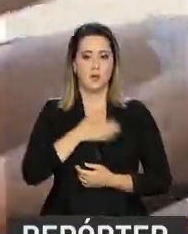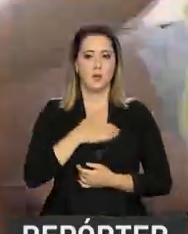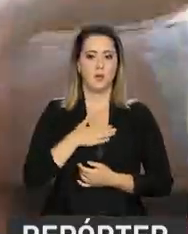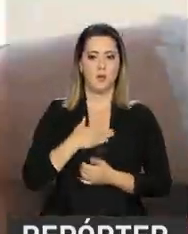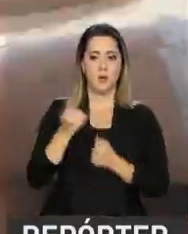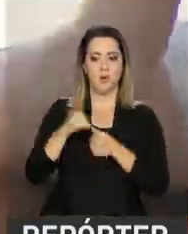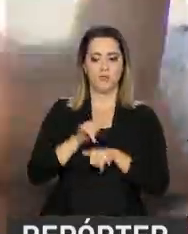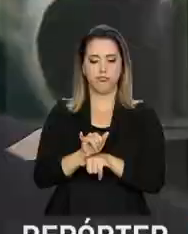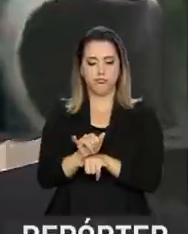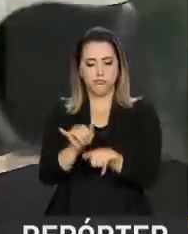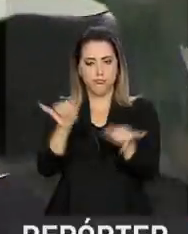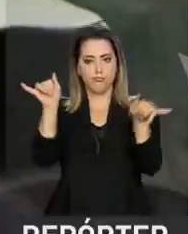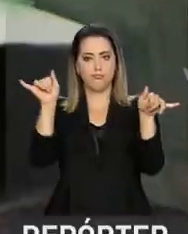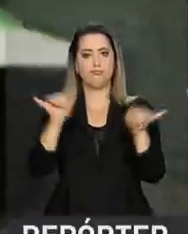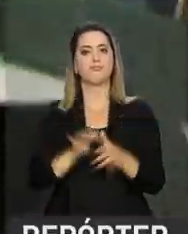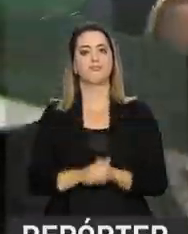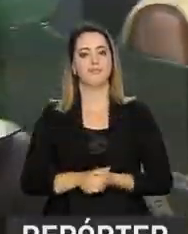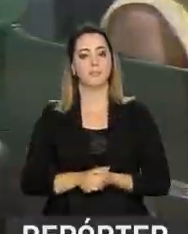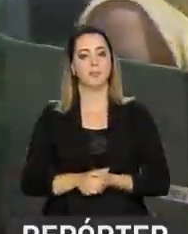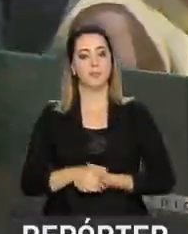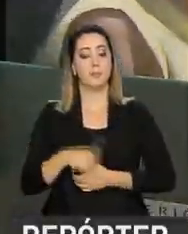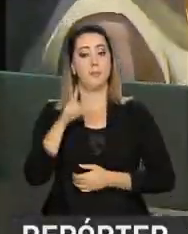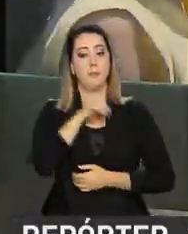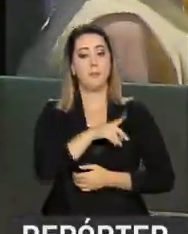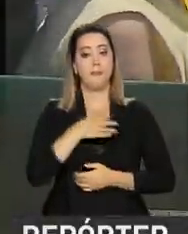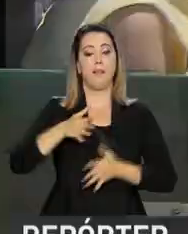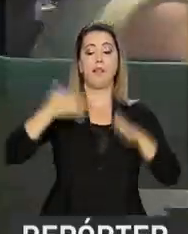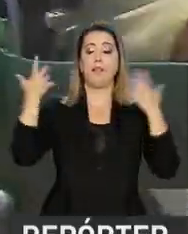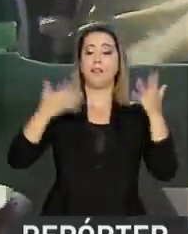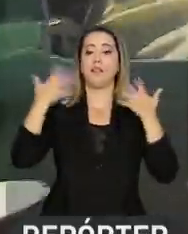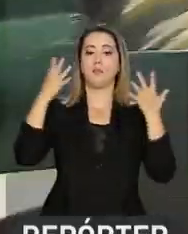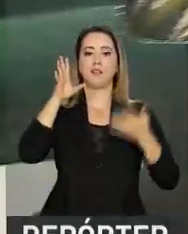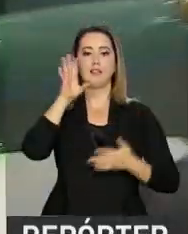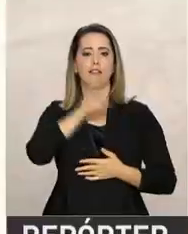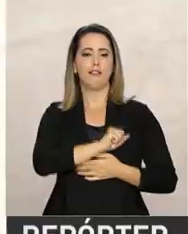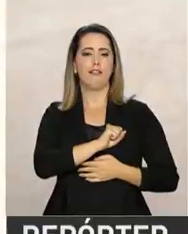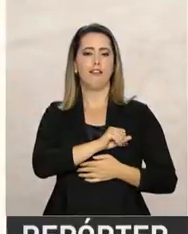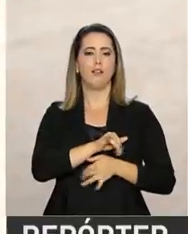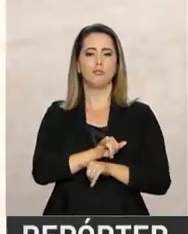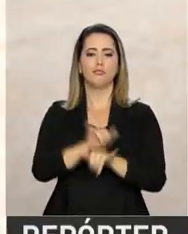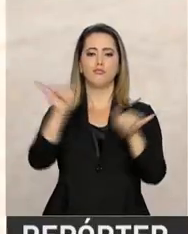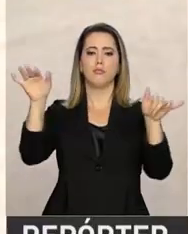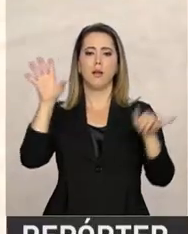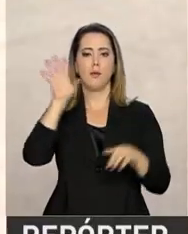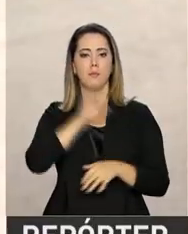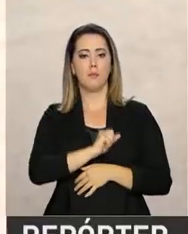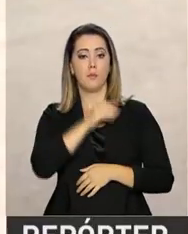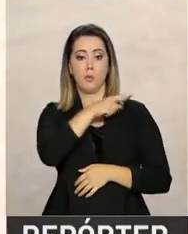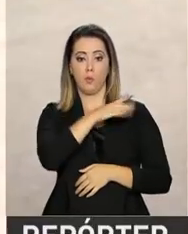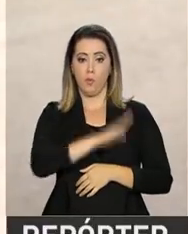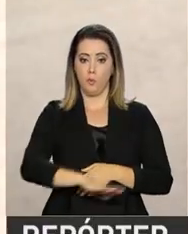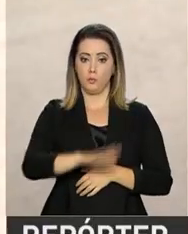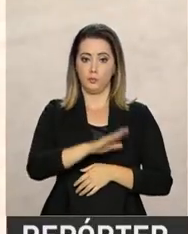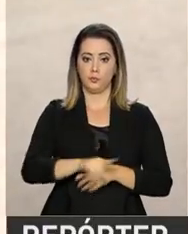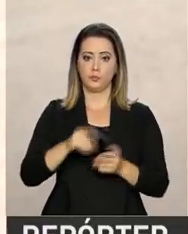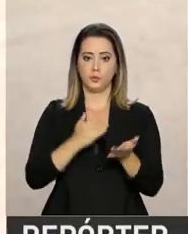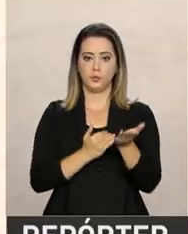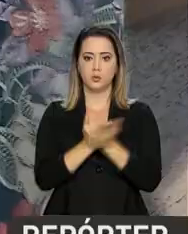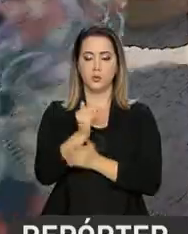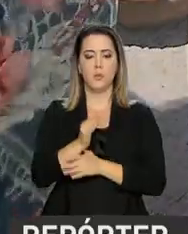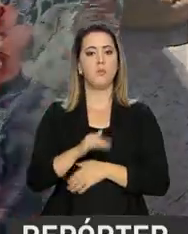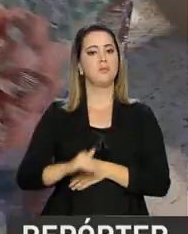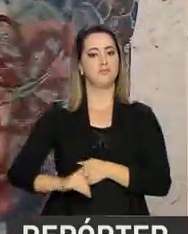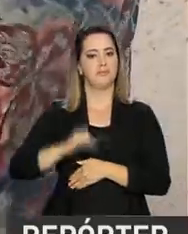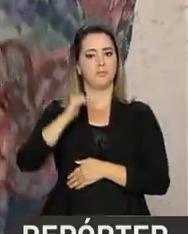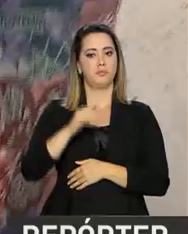nos aviões. Dia de alegria para os apaixonados pela aviação. Paixão que, no caso do pequeno Eduardo, começou